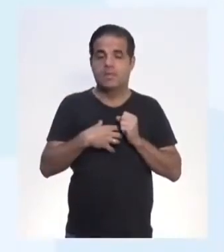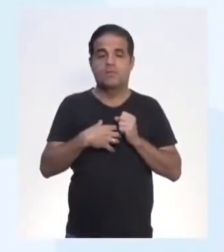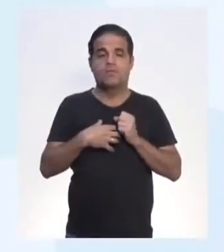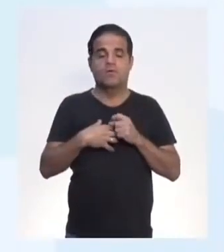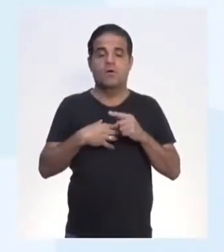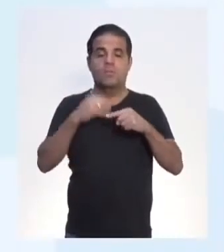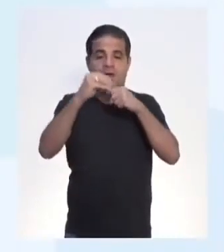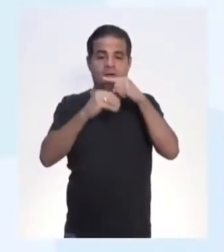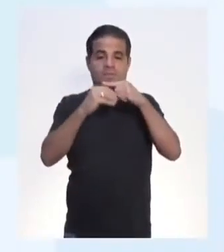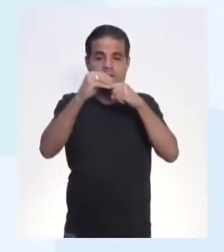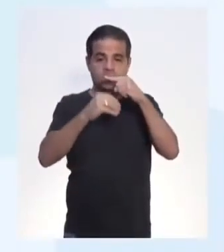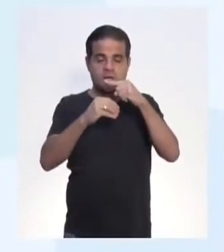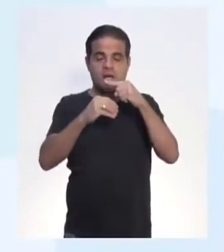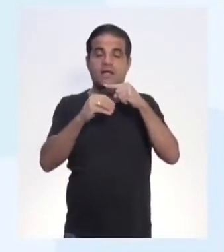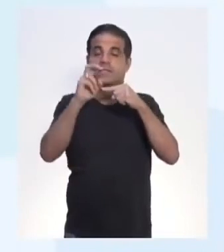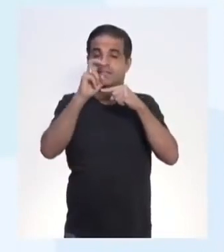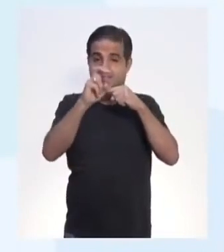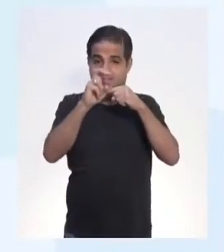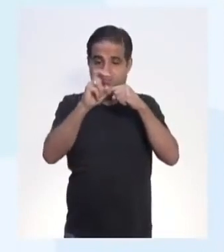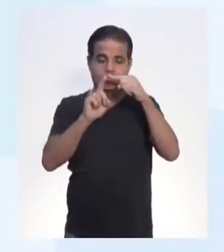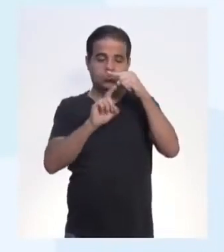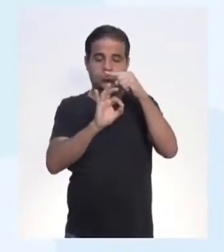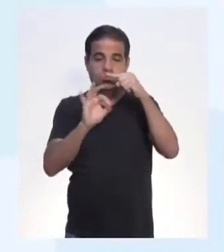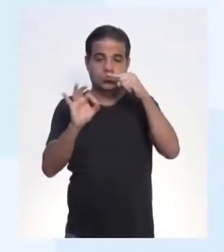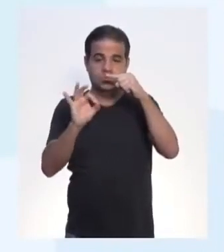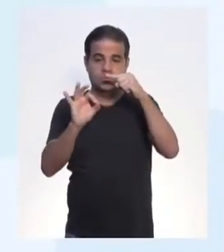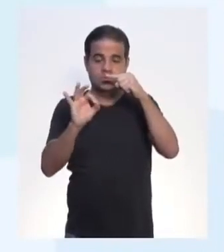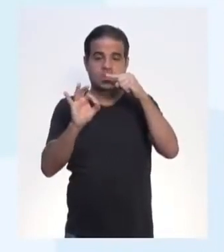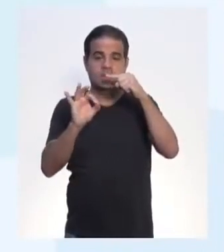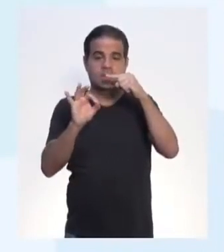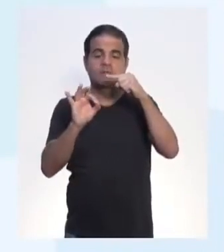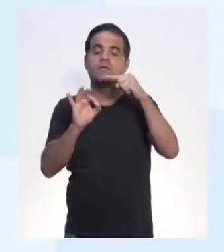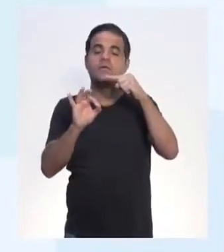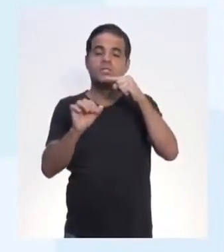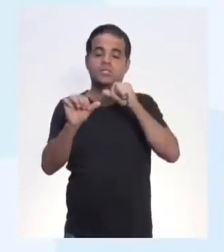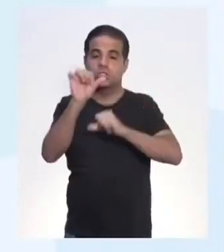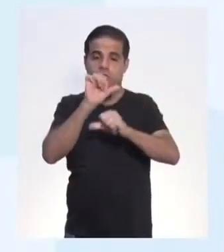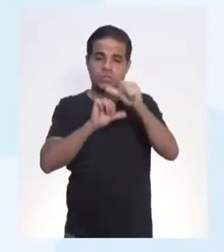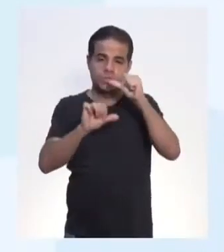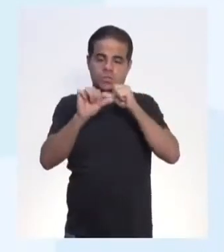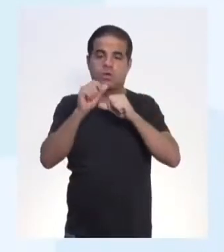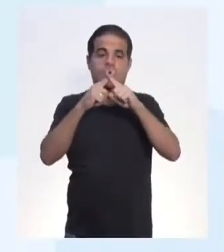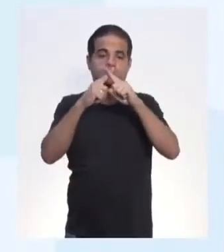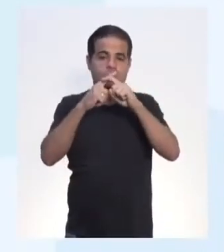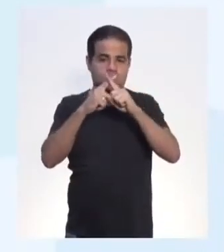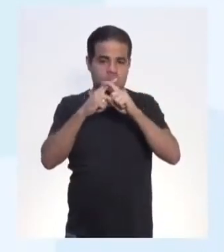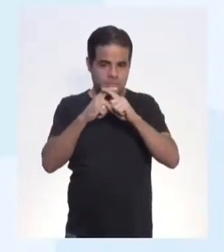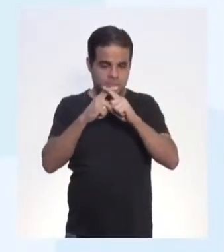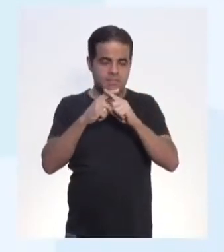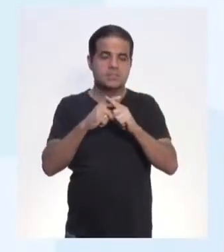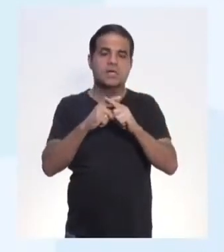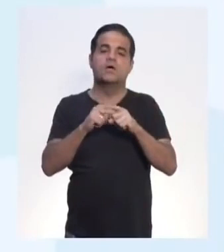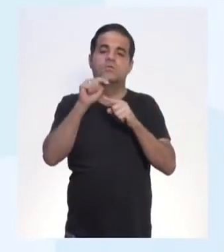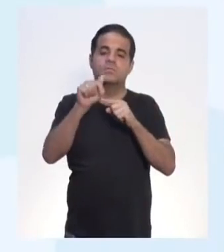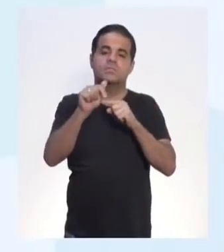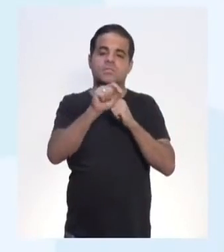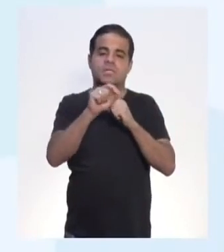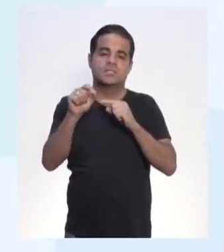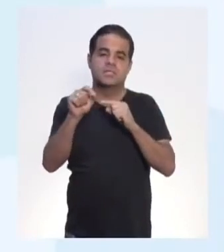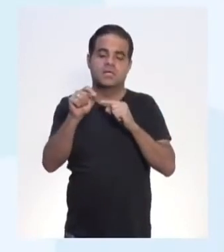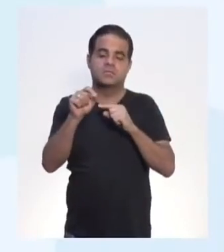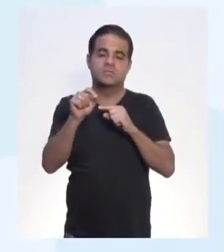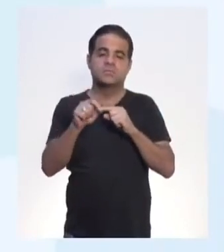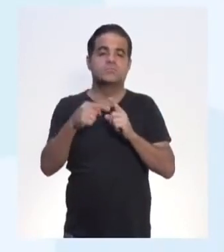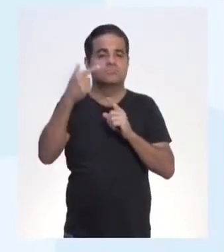fracionária cinco sobre sem cometer a gente troca pela multiplicação 700